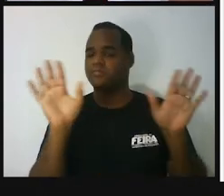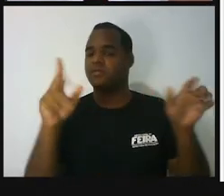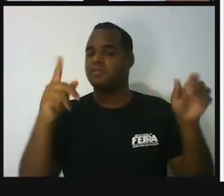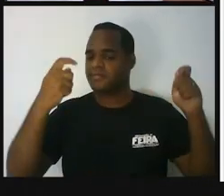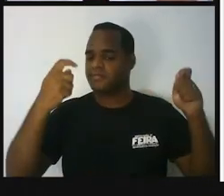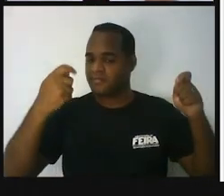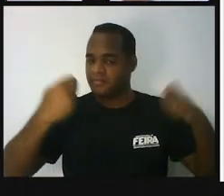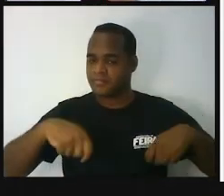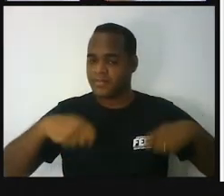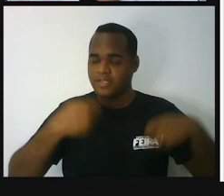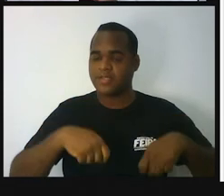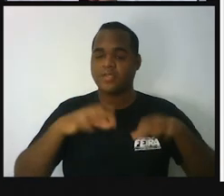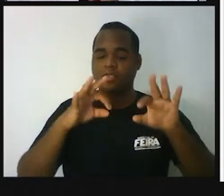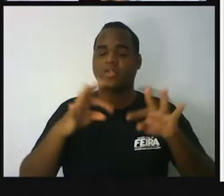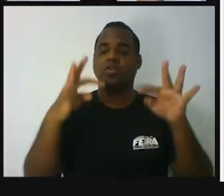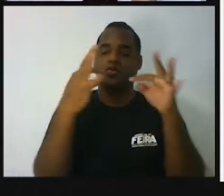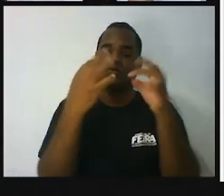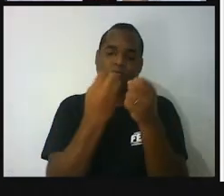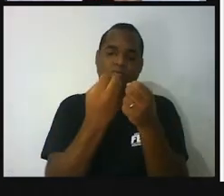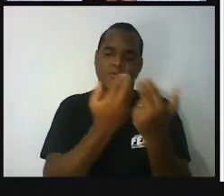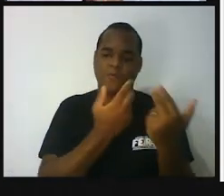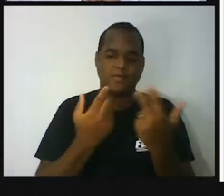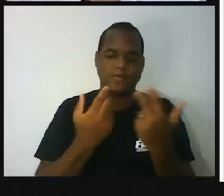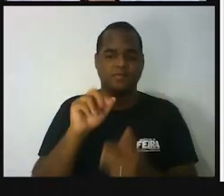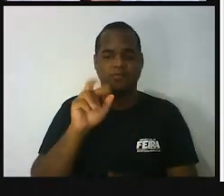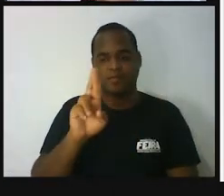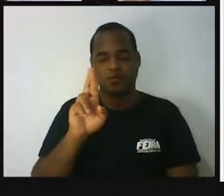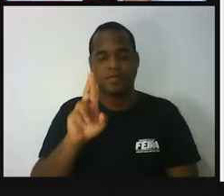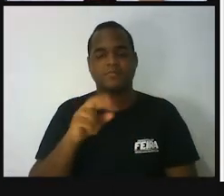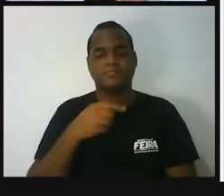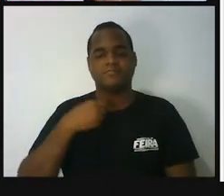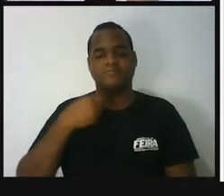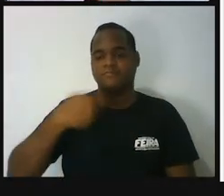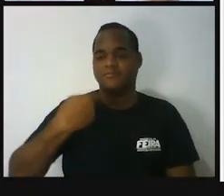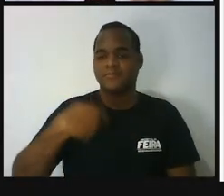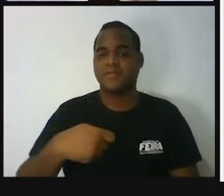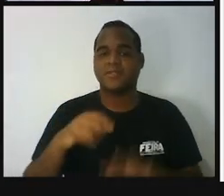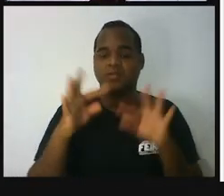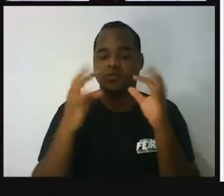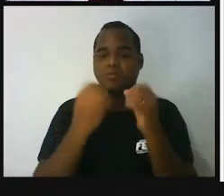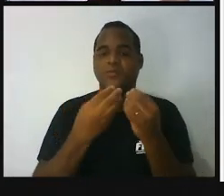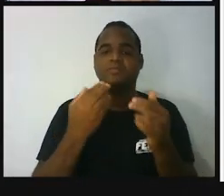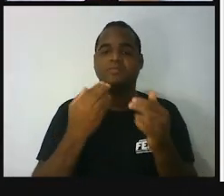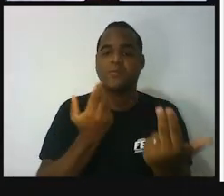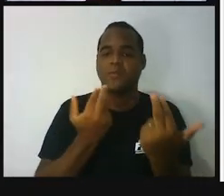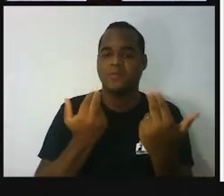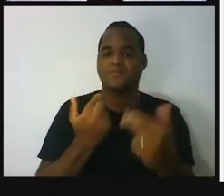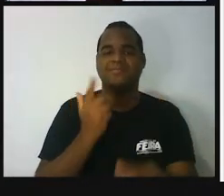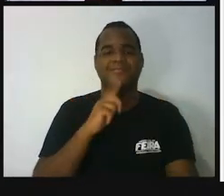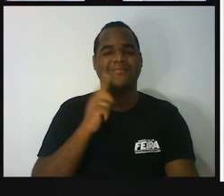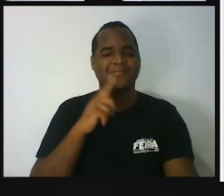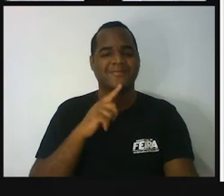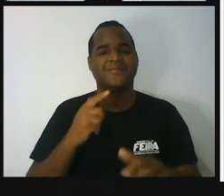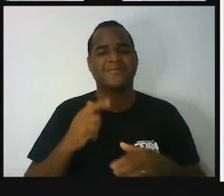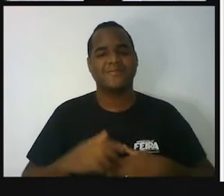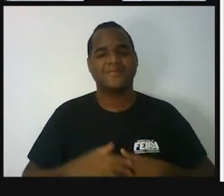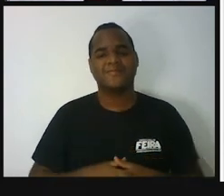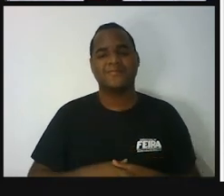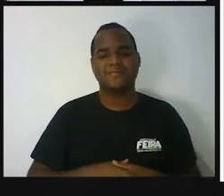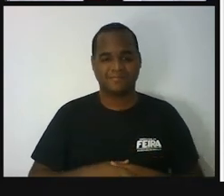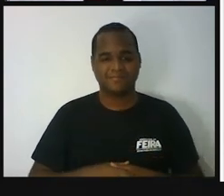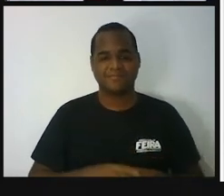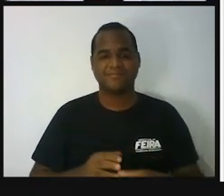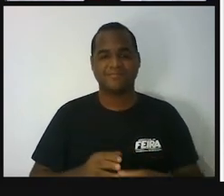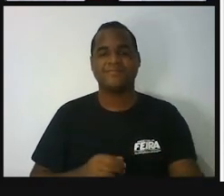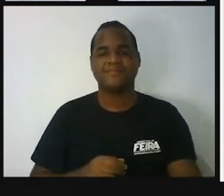ser todos. Para ser regular, né? Todos têm que ser iguais. Todos têm que ter a mesma medida. Então vamos ver